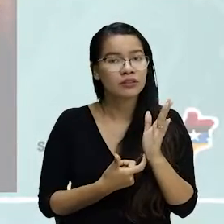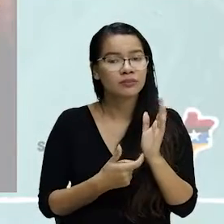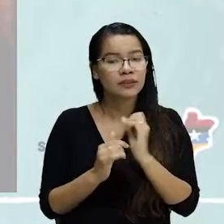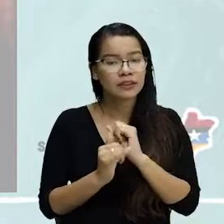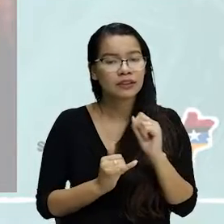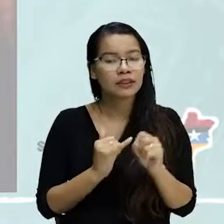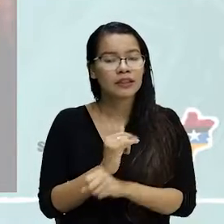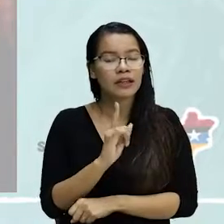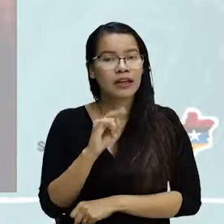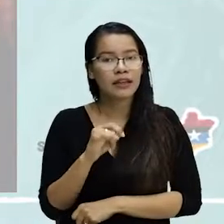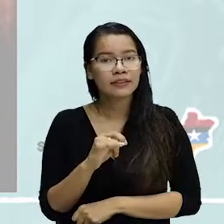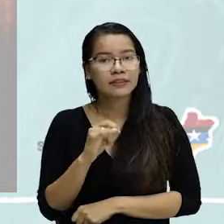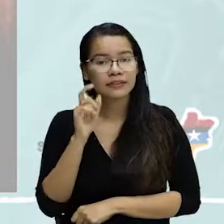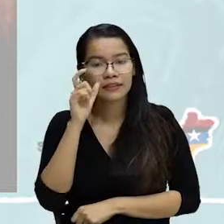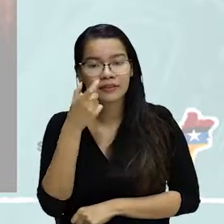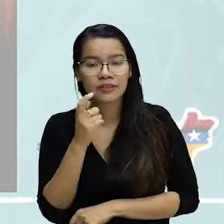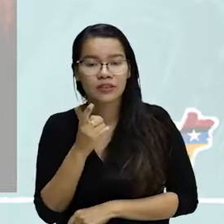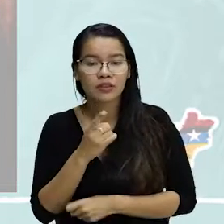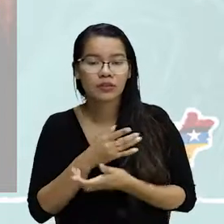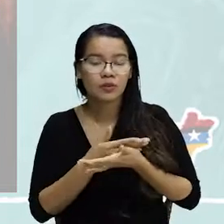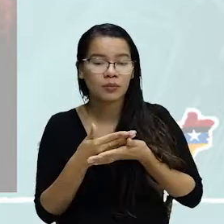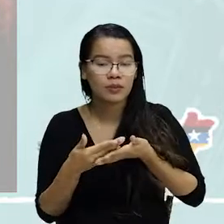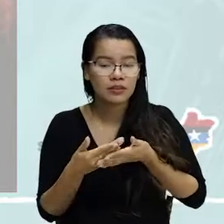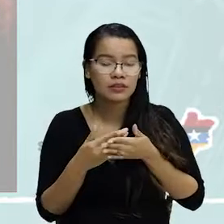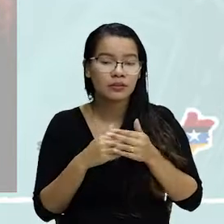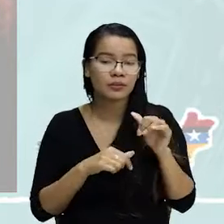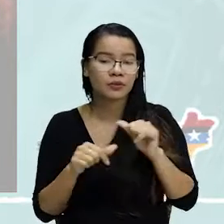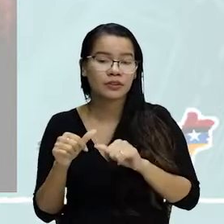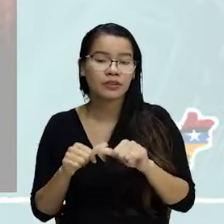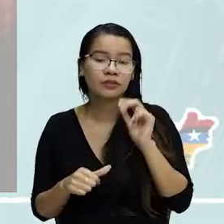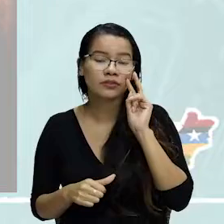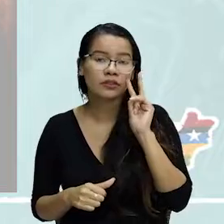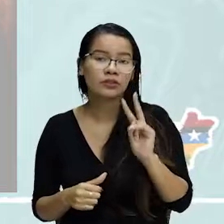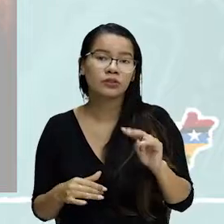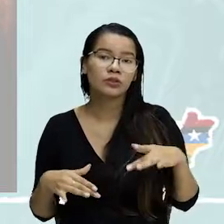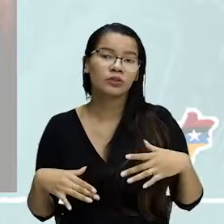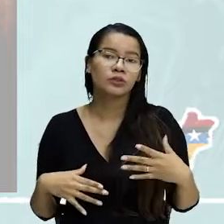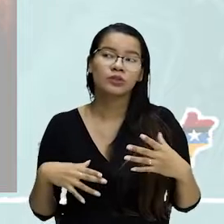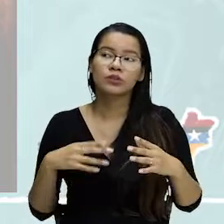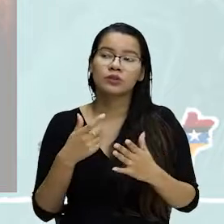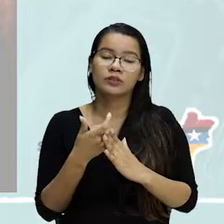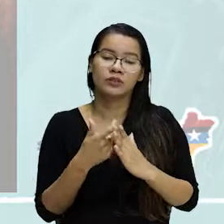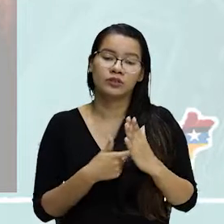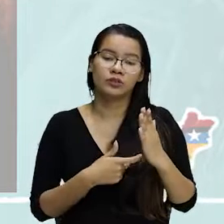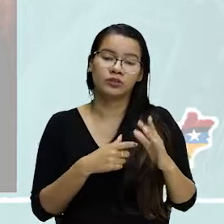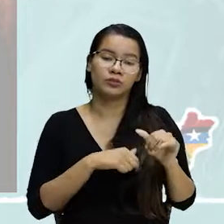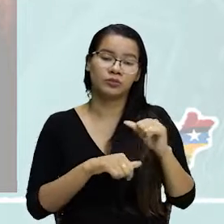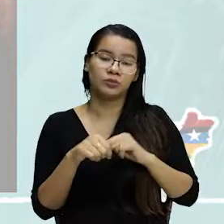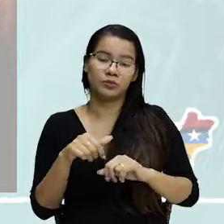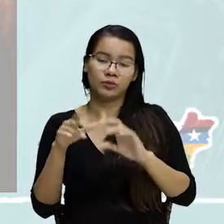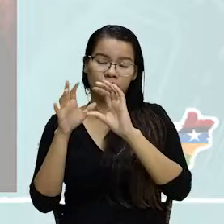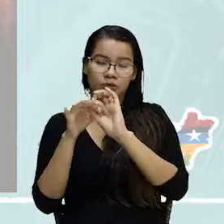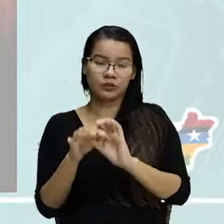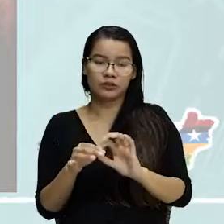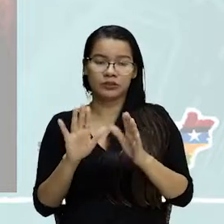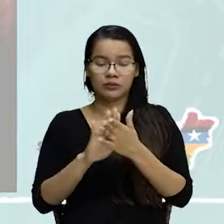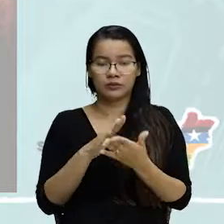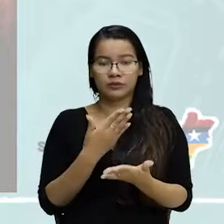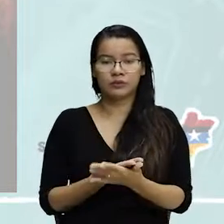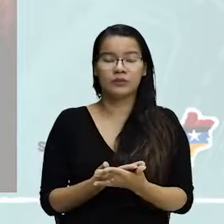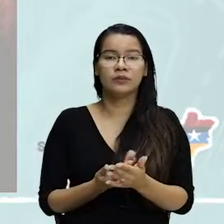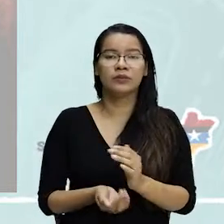interessante. Você começa a mudar a visão quando esse texto muda o contexto, muda a dramatização, muda a